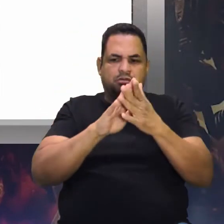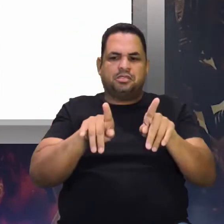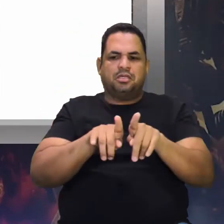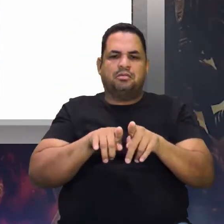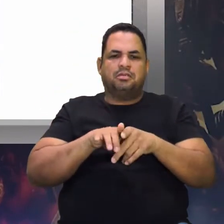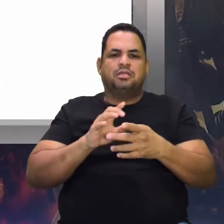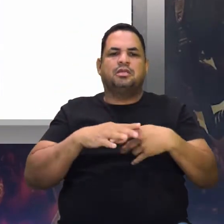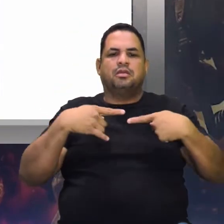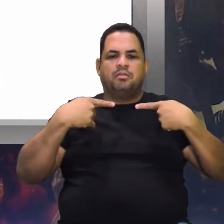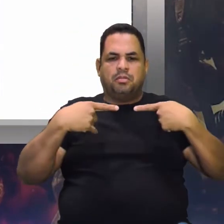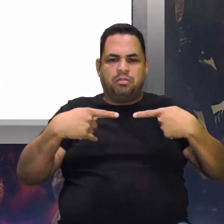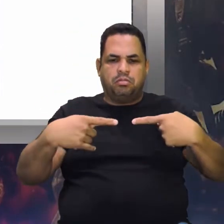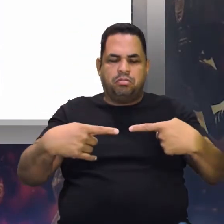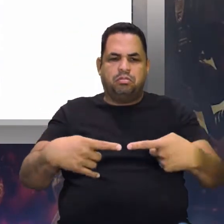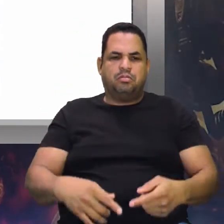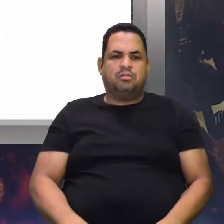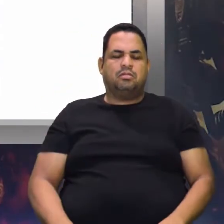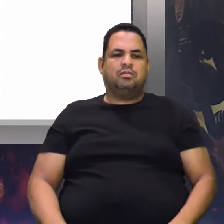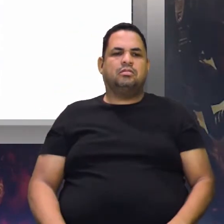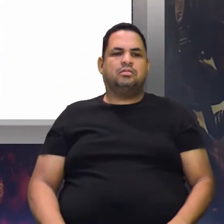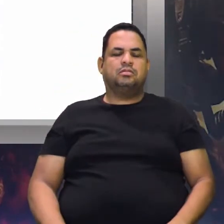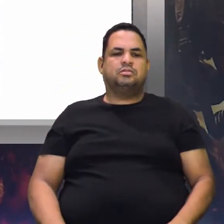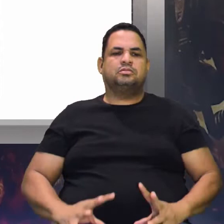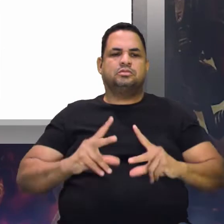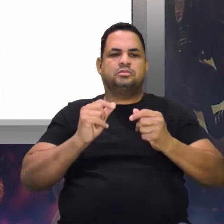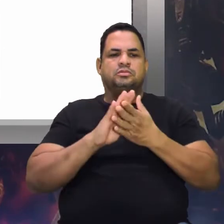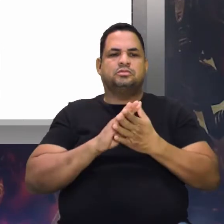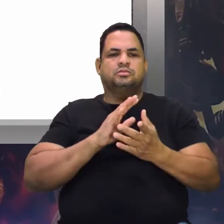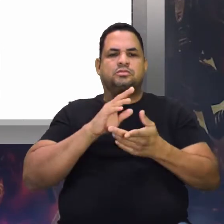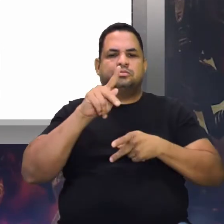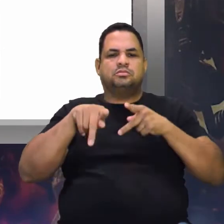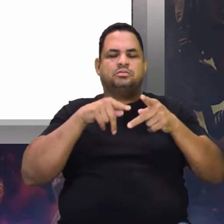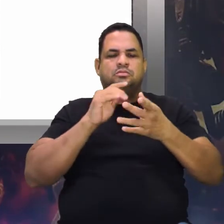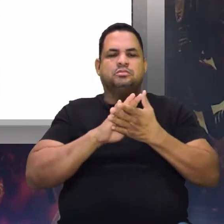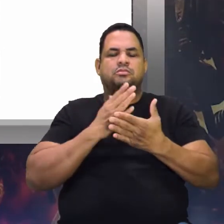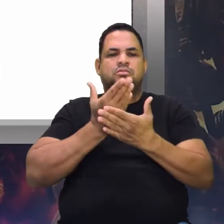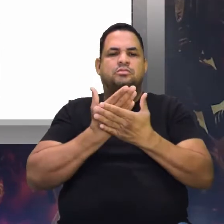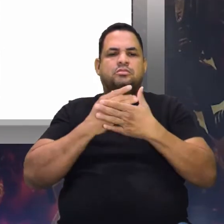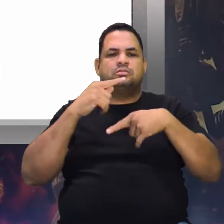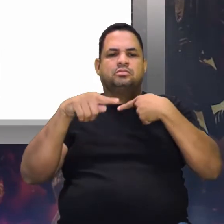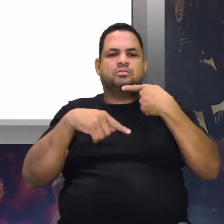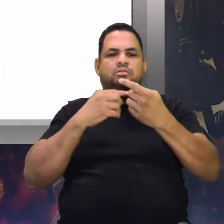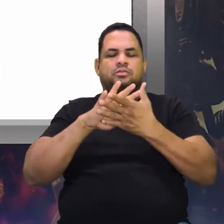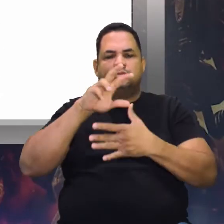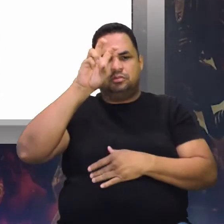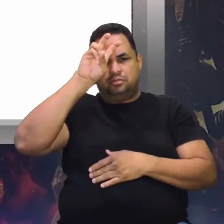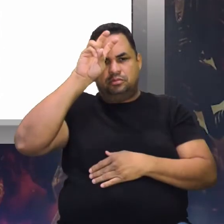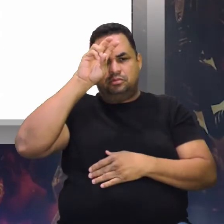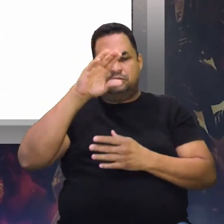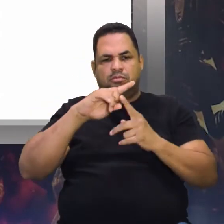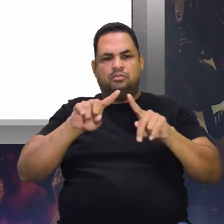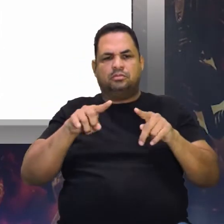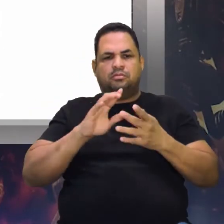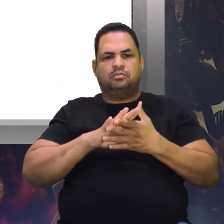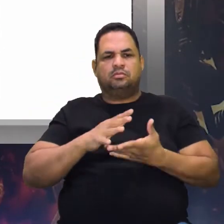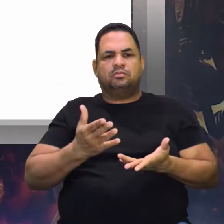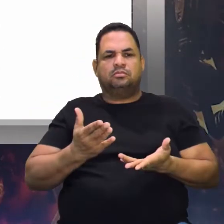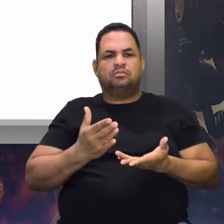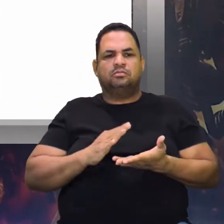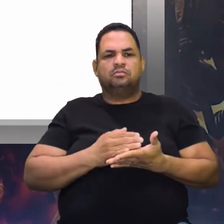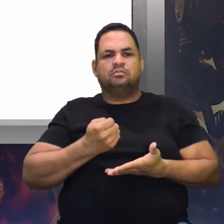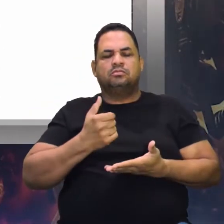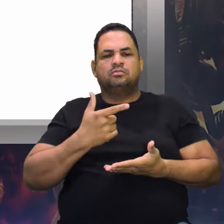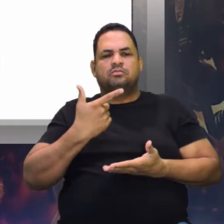guerra. Todas as civilizações em que nós vamos estudar após o Egito. Mas os egípcios, eles quase não